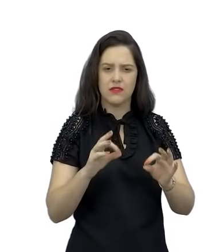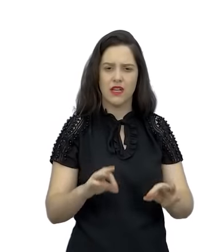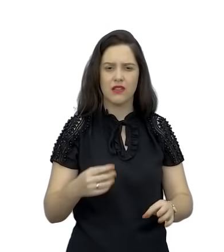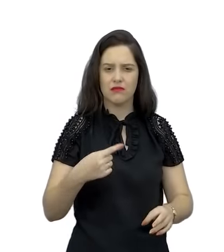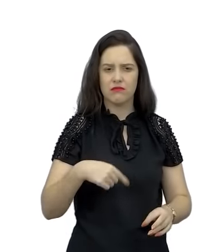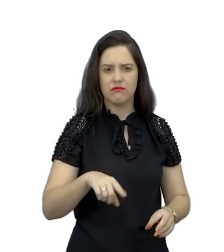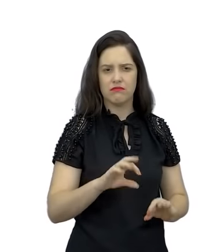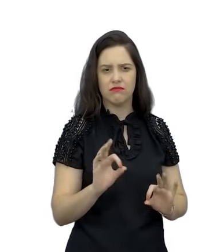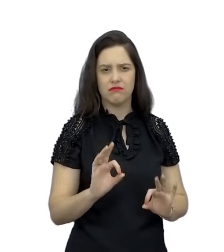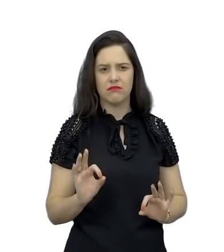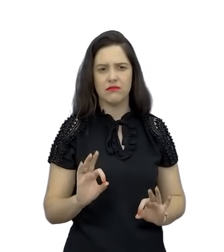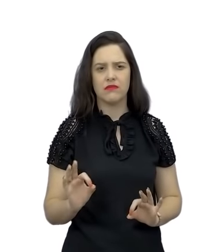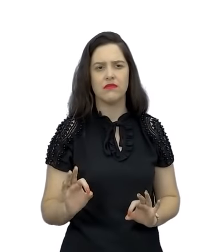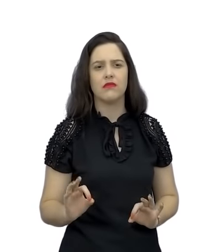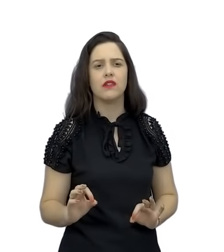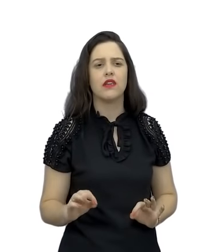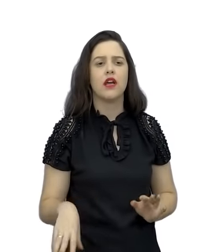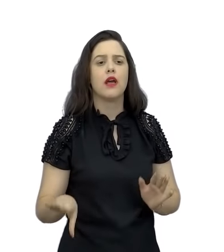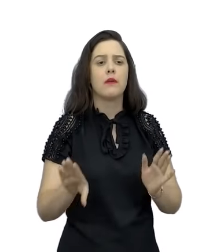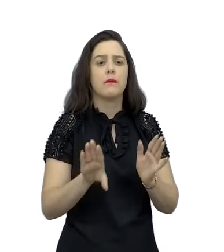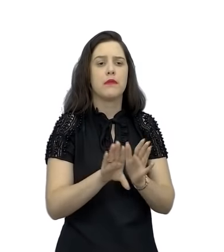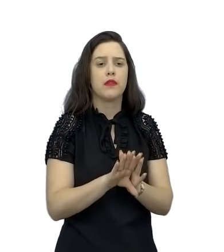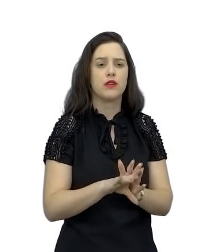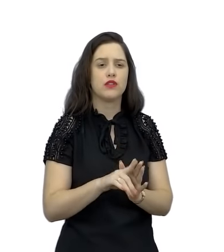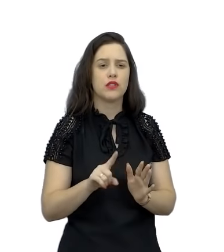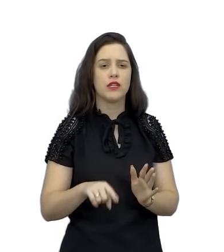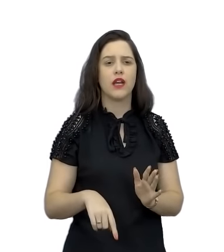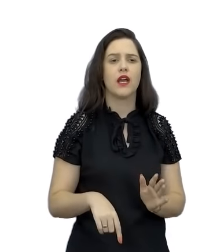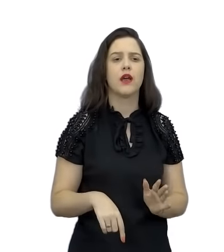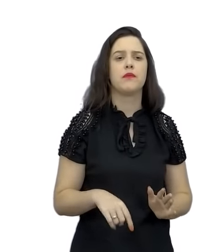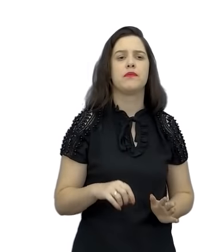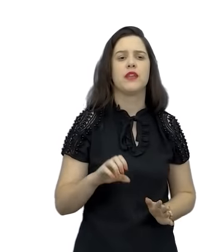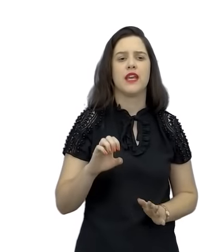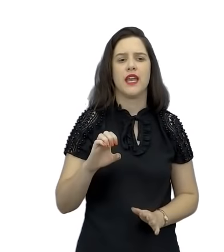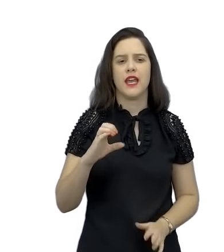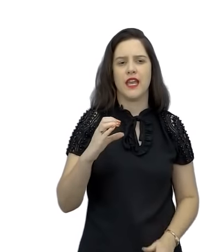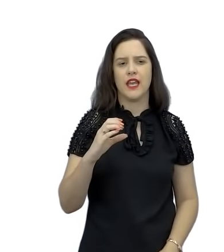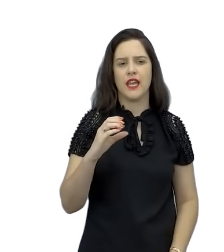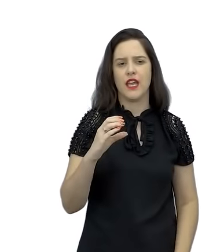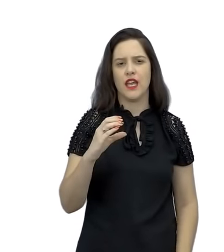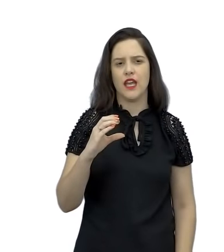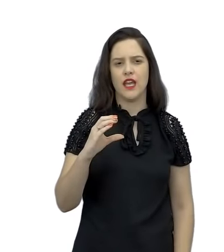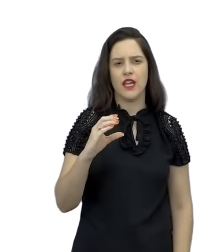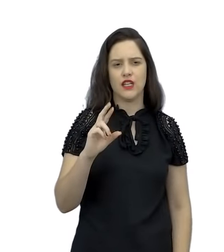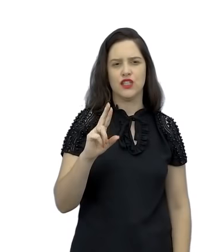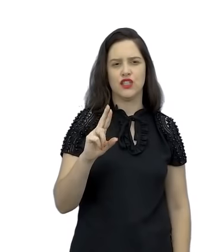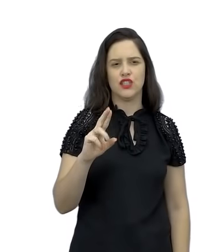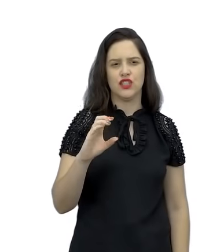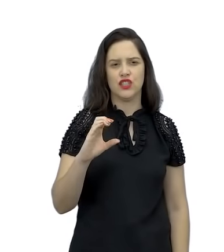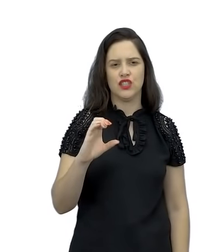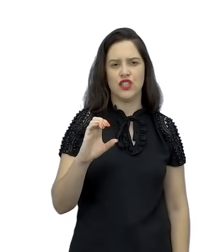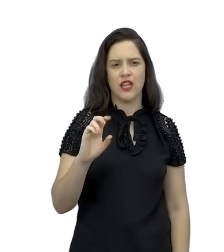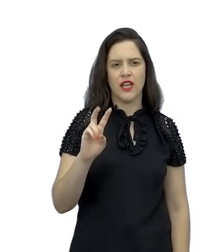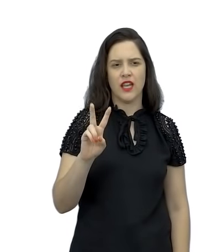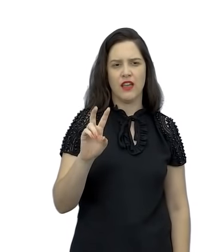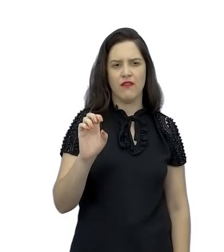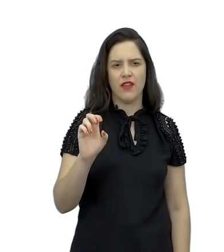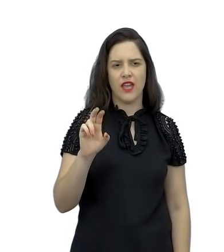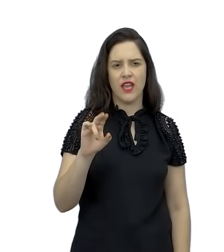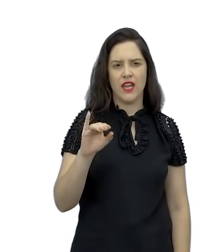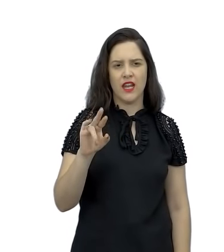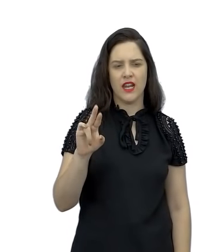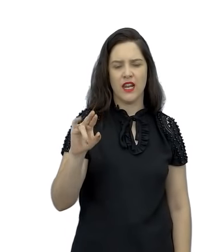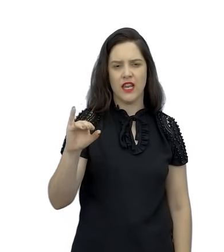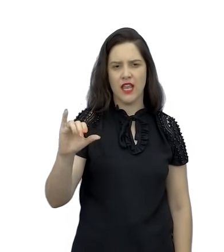solução. Aqui a gente traz a Echeverria, que eu gosto bastante, né, que está em Pozo, né, que ela fala assim, um problema ele se diferencia